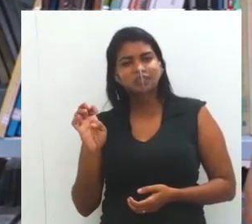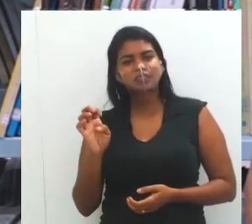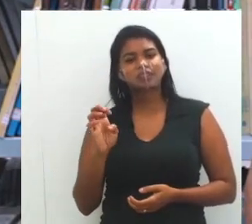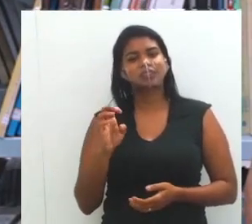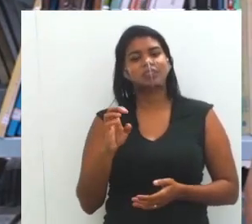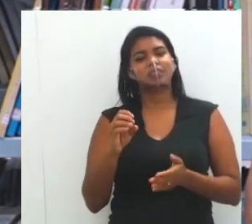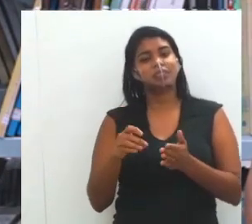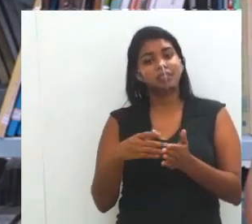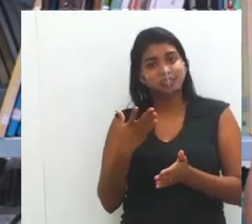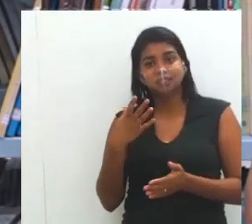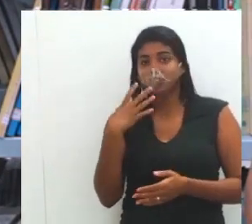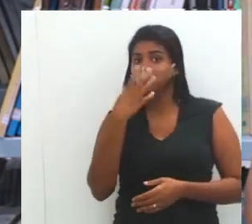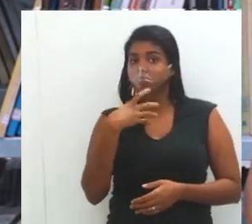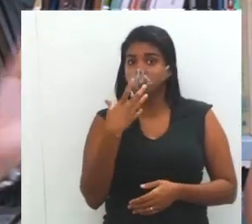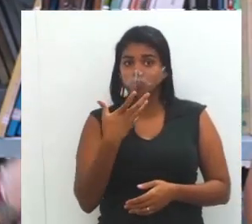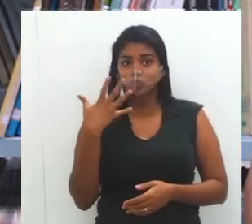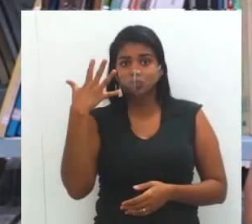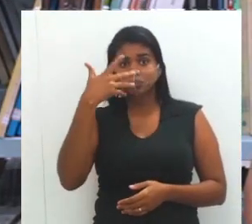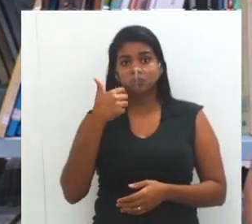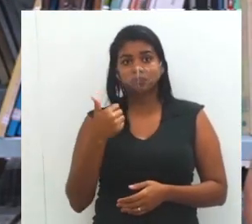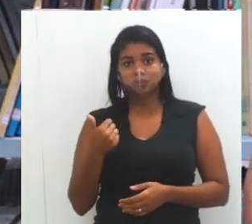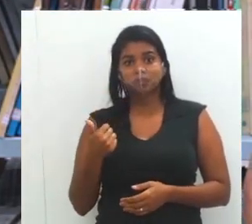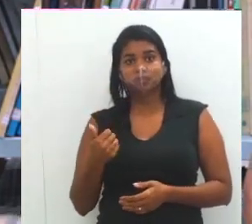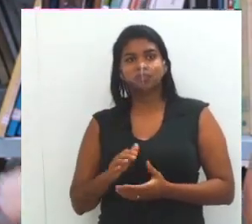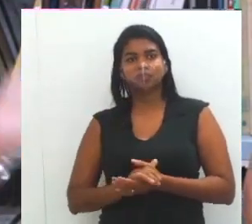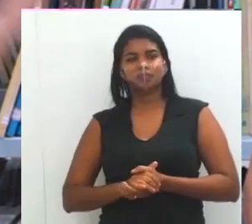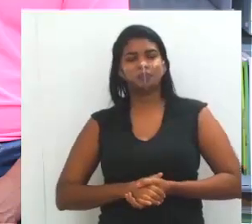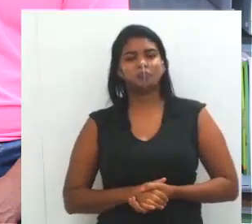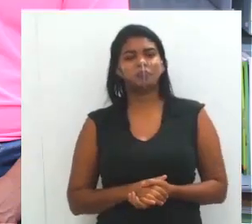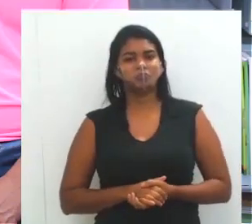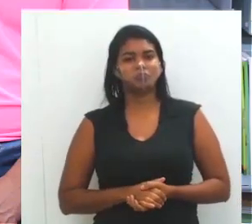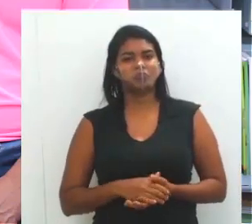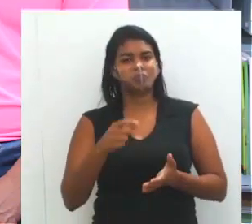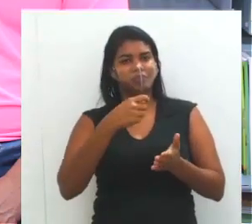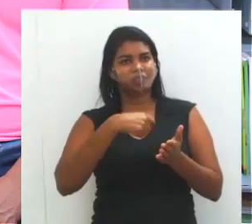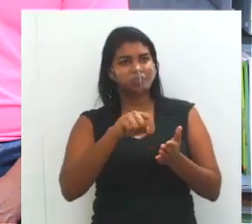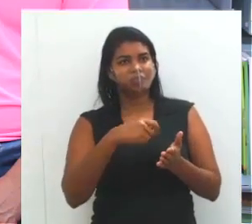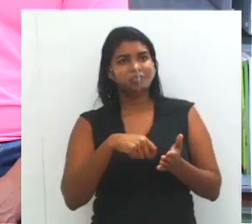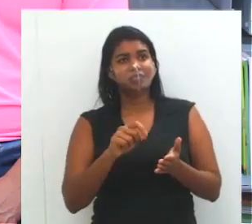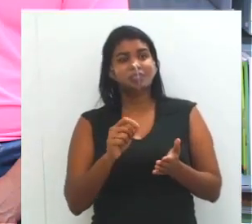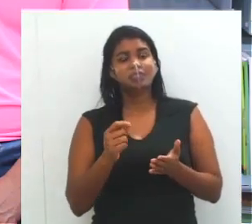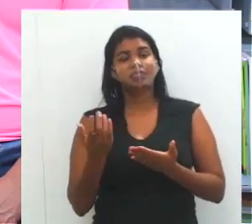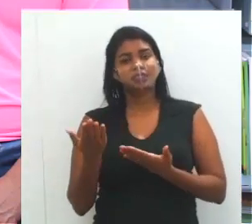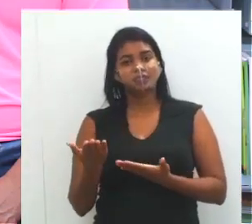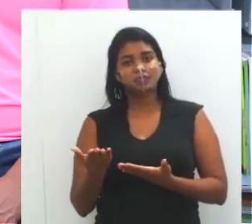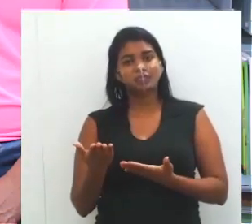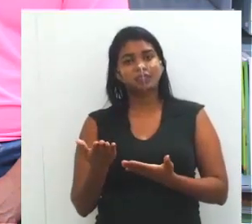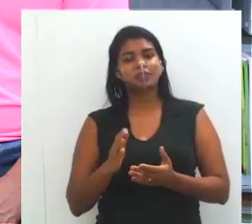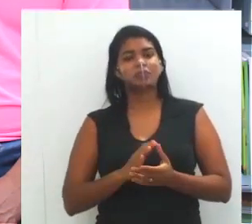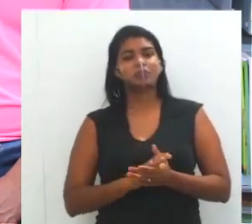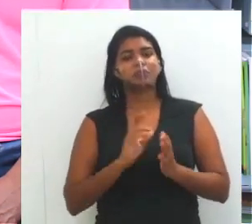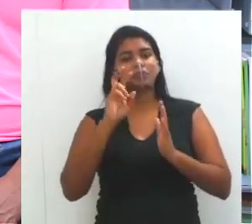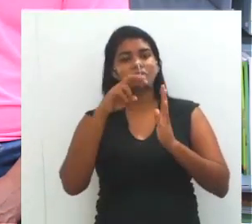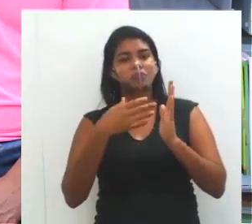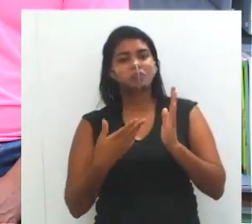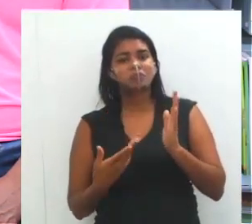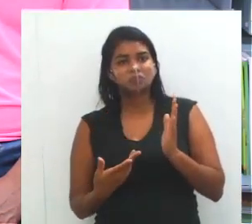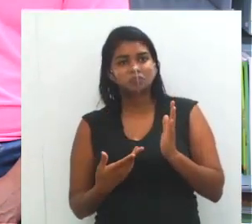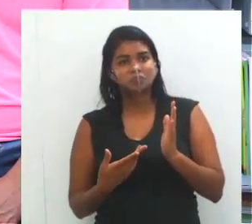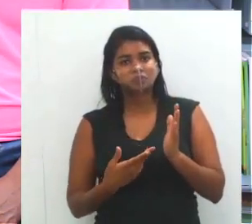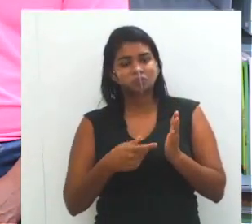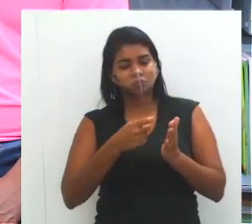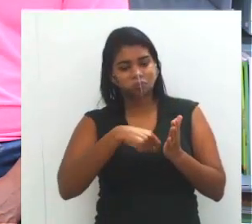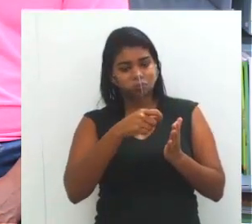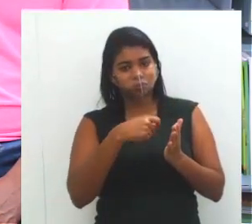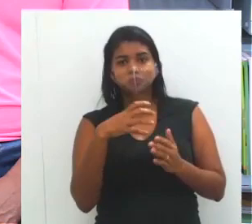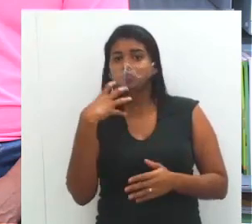regravam as canções de Luiz Gonzaga, as canções, na verdade, que Luiz Gonzaga ou escreveu, ou ele vai interpretar dos